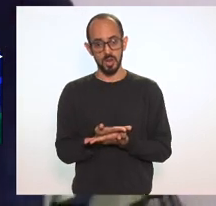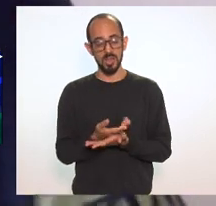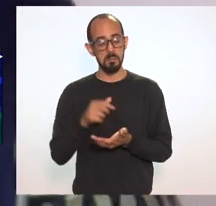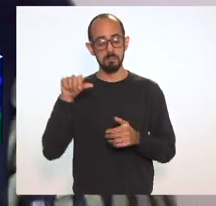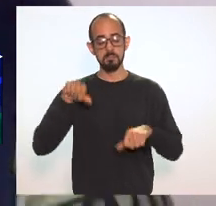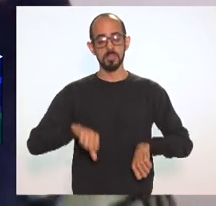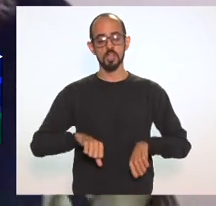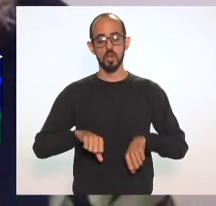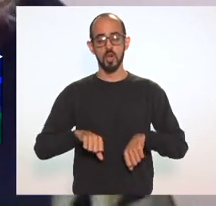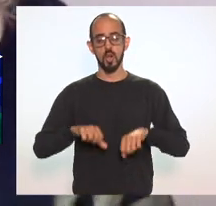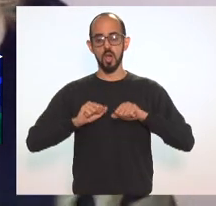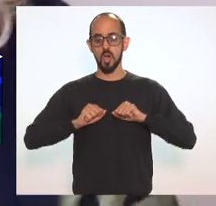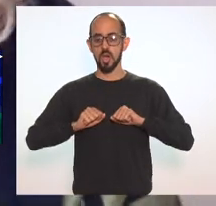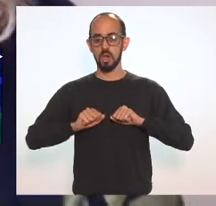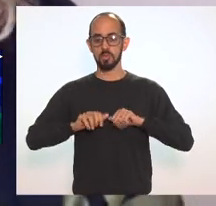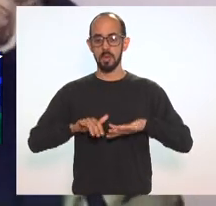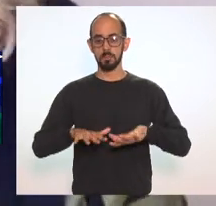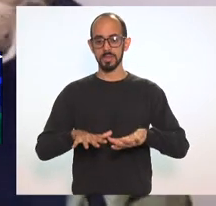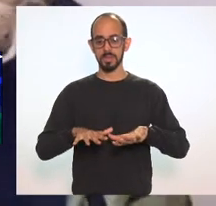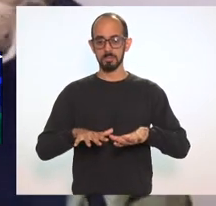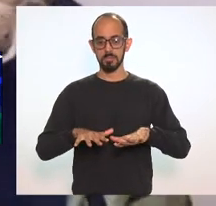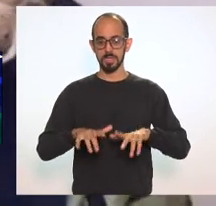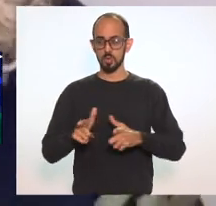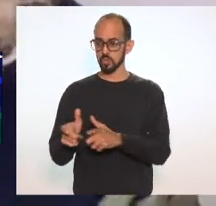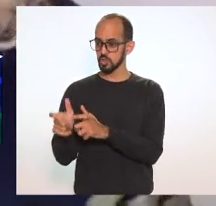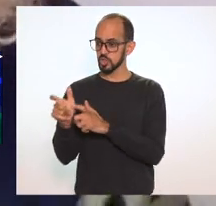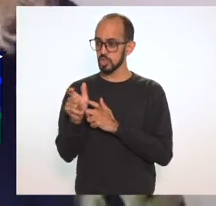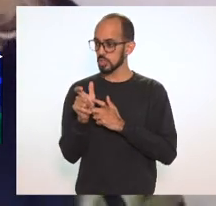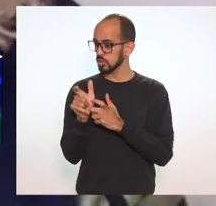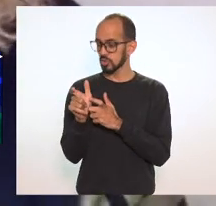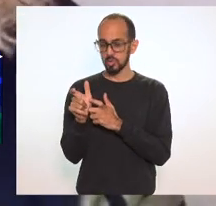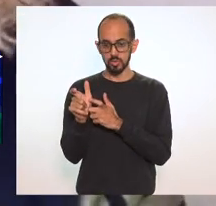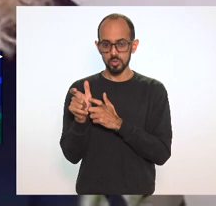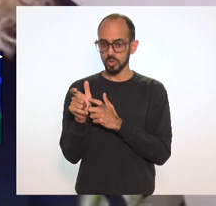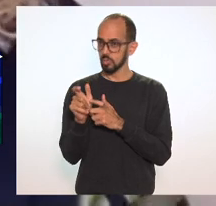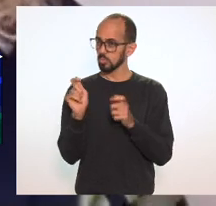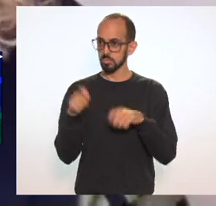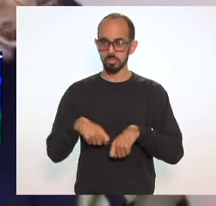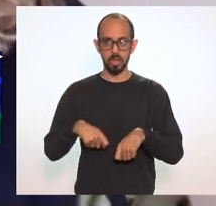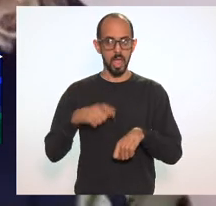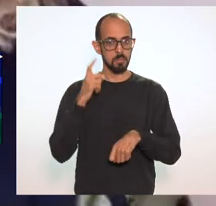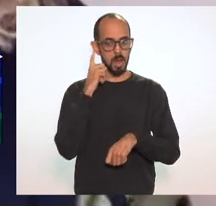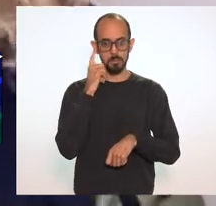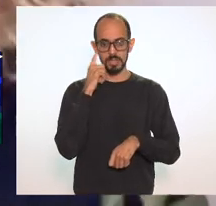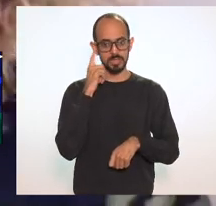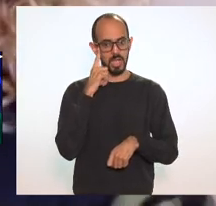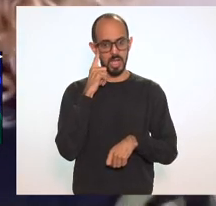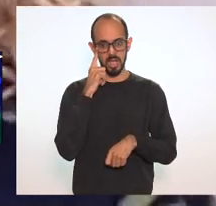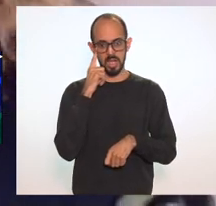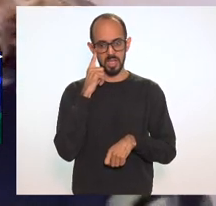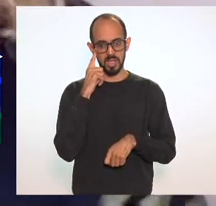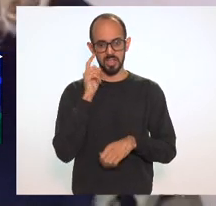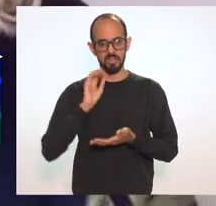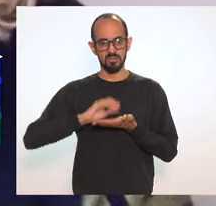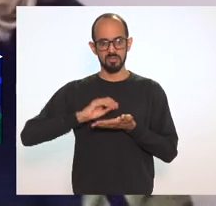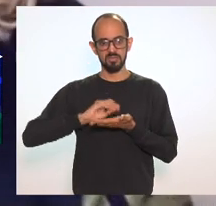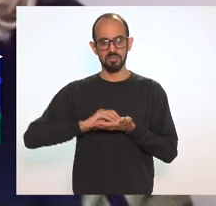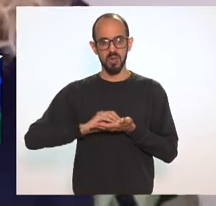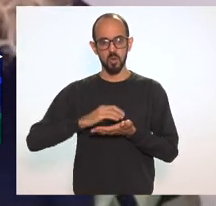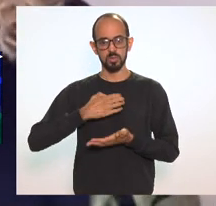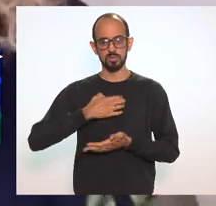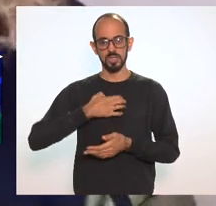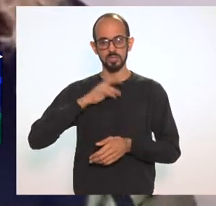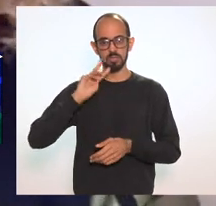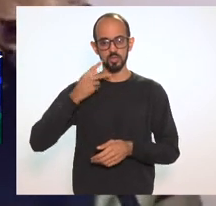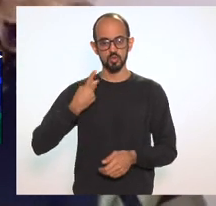situação de pandemia com tiroteio Isso é uma situação inimaginável Isso é uma situação desumanizante para